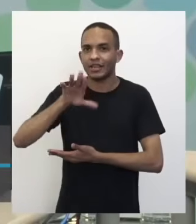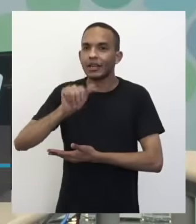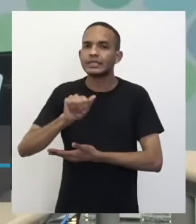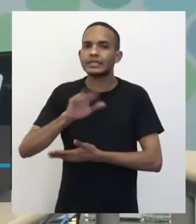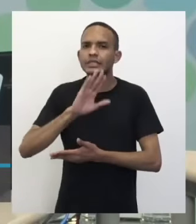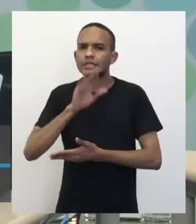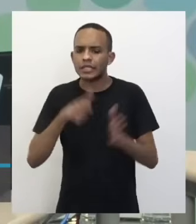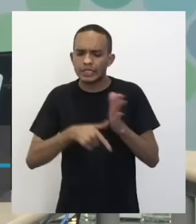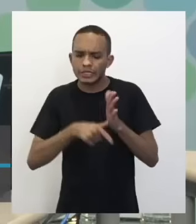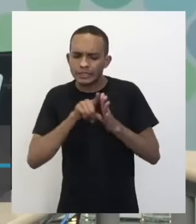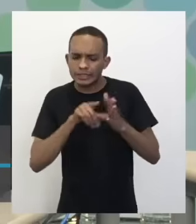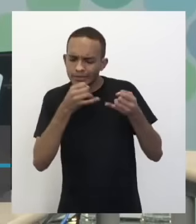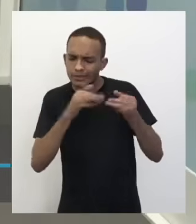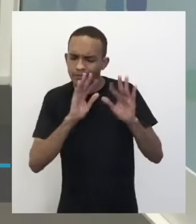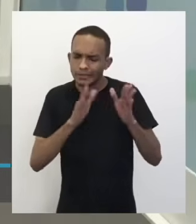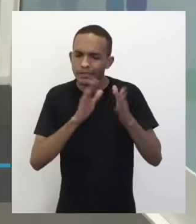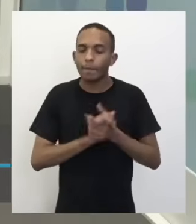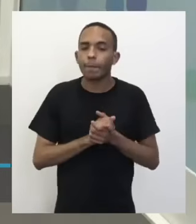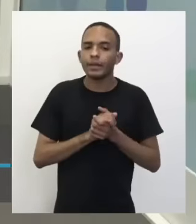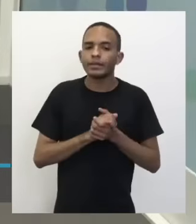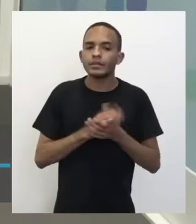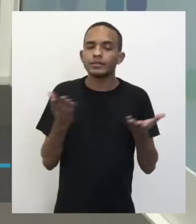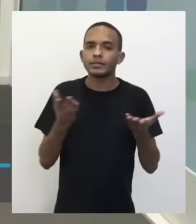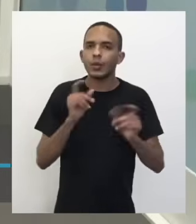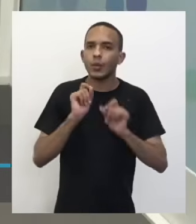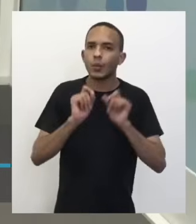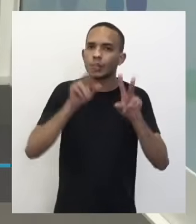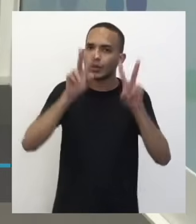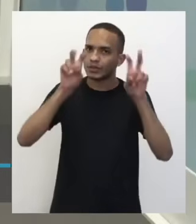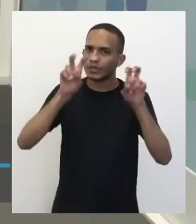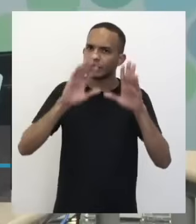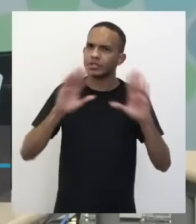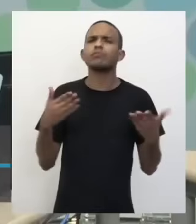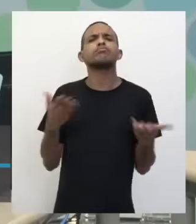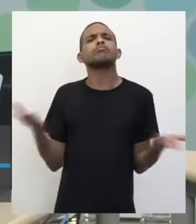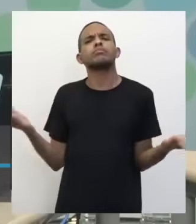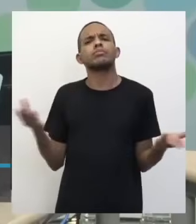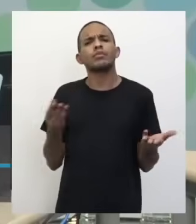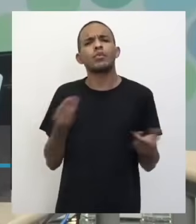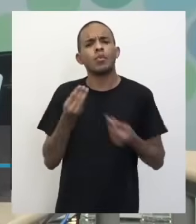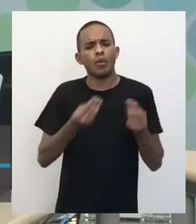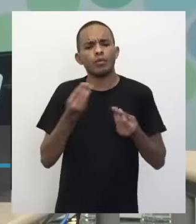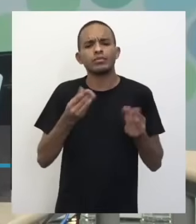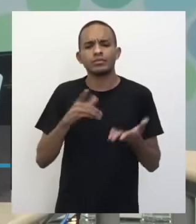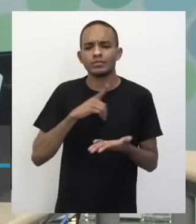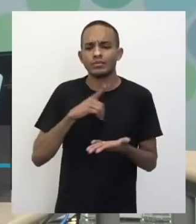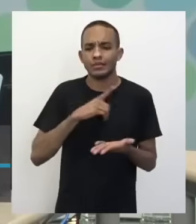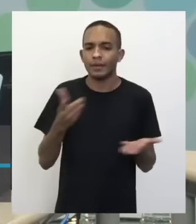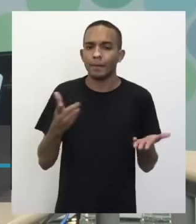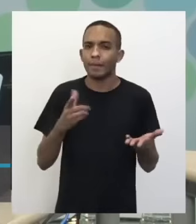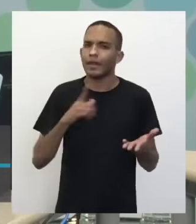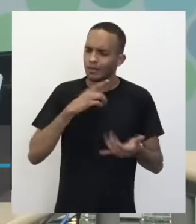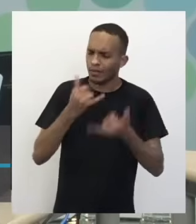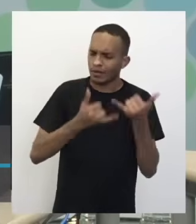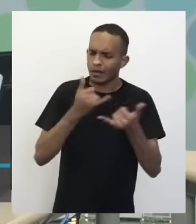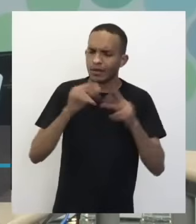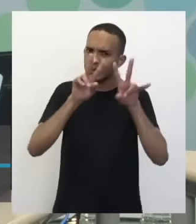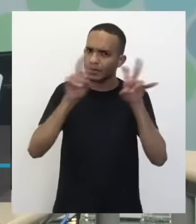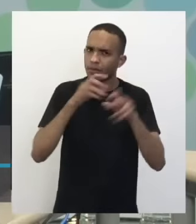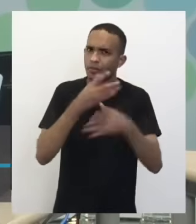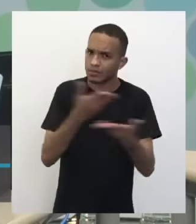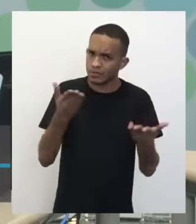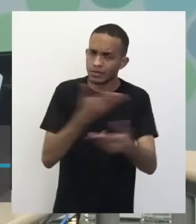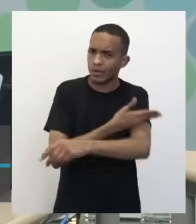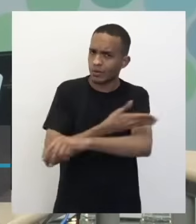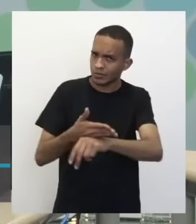aqui, hein, Andréia? Já é. Né? E o próprio título, tá me tirando, tem um trocadilho aí, tem uma brincadeira aí. Vocês estão acostumados a ouvir